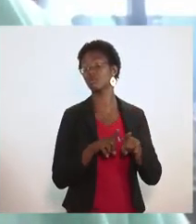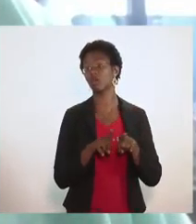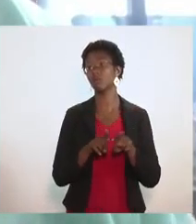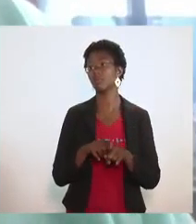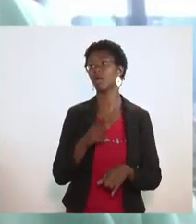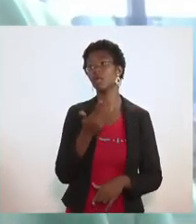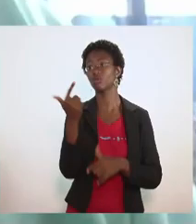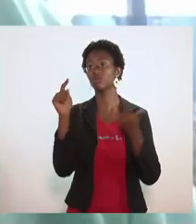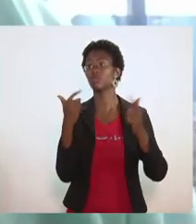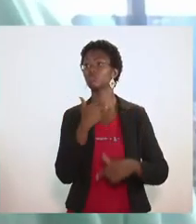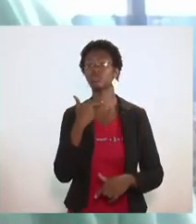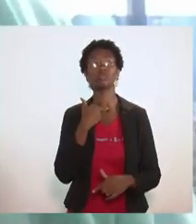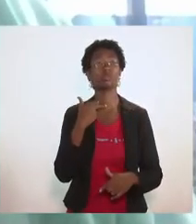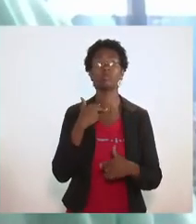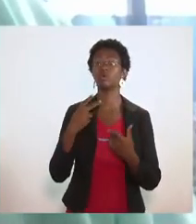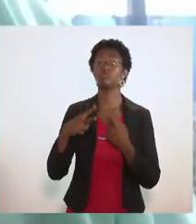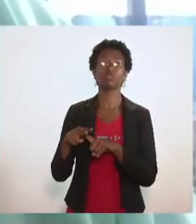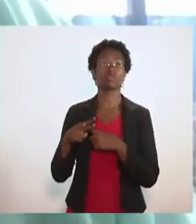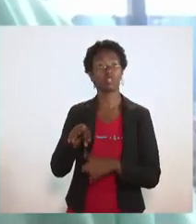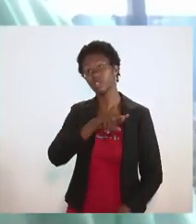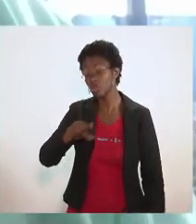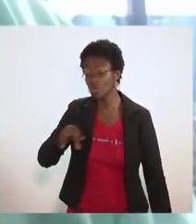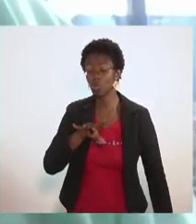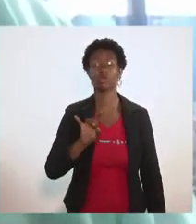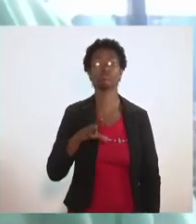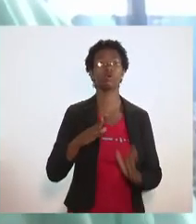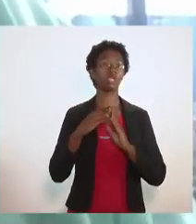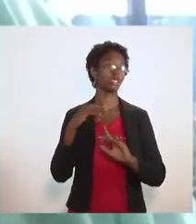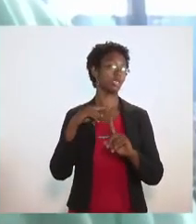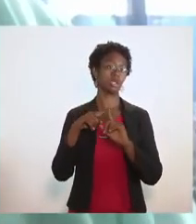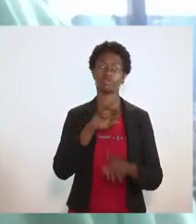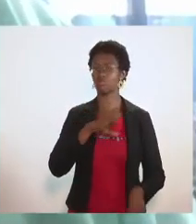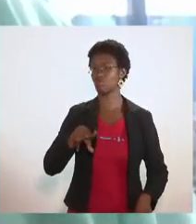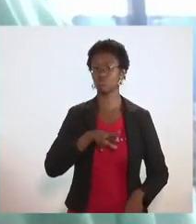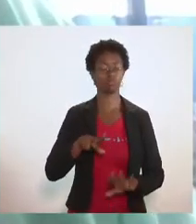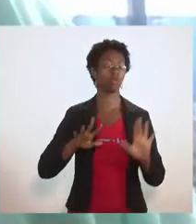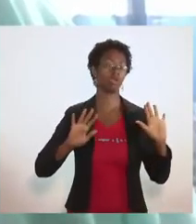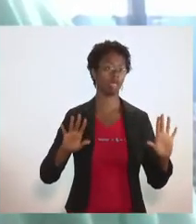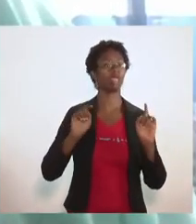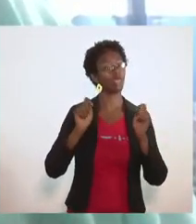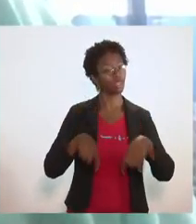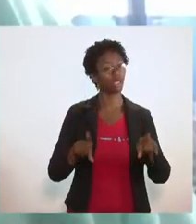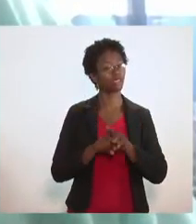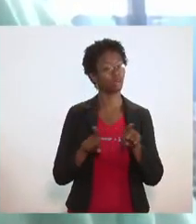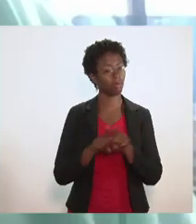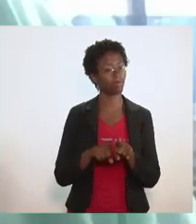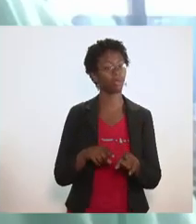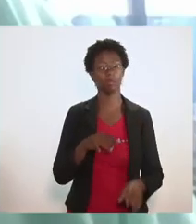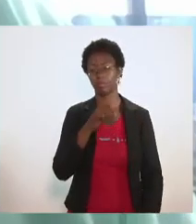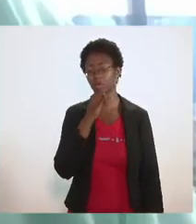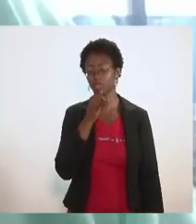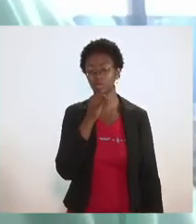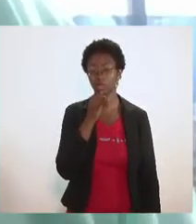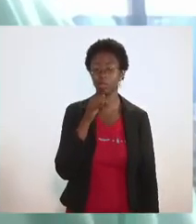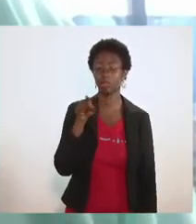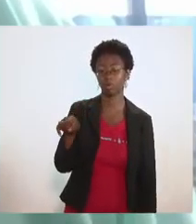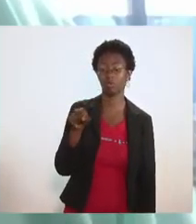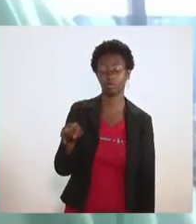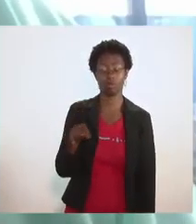exemplo poderia ser menos gravoso do que a emenda, com uma subemenda, aí